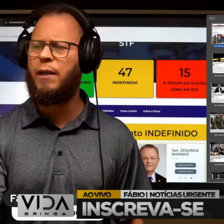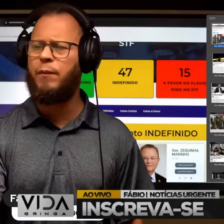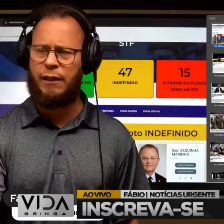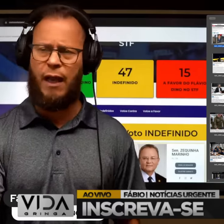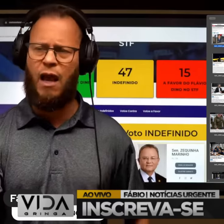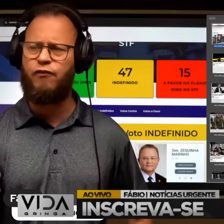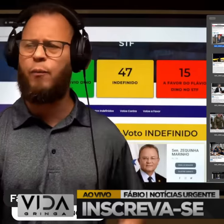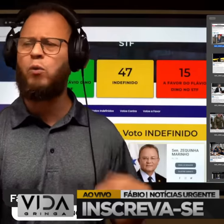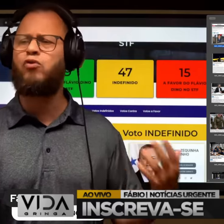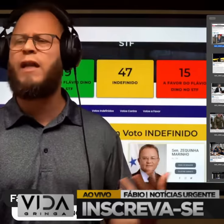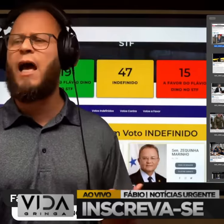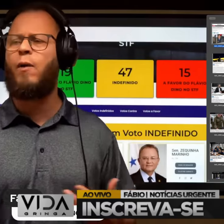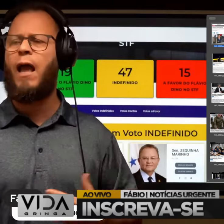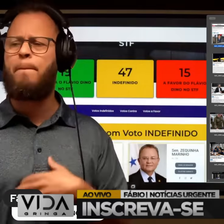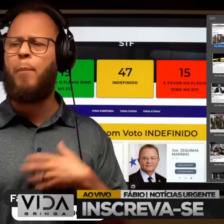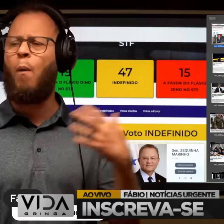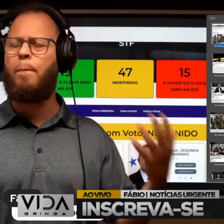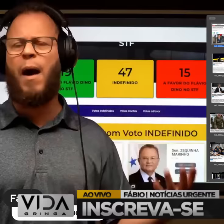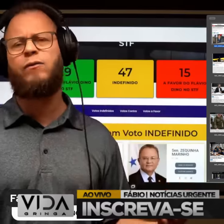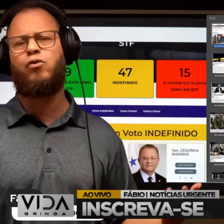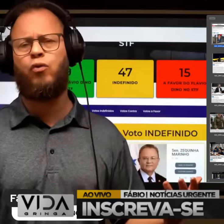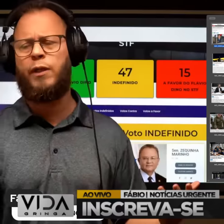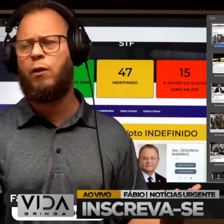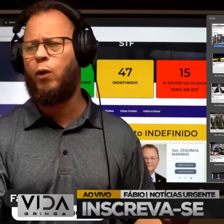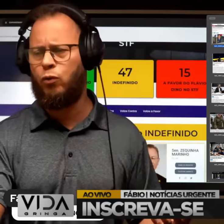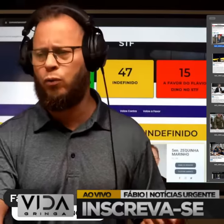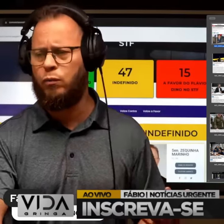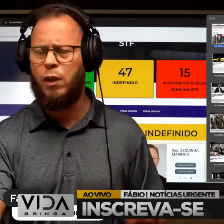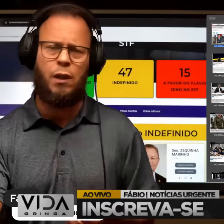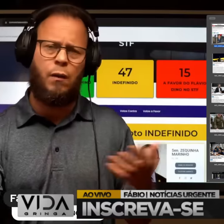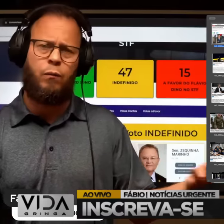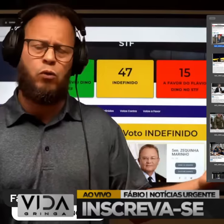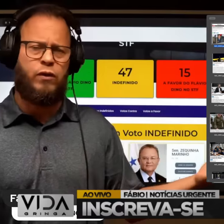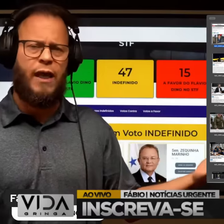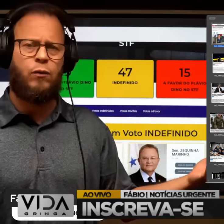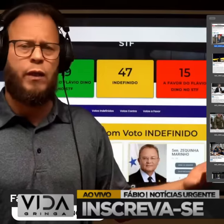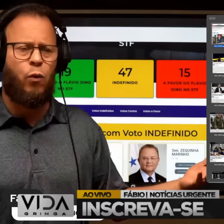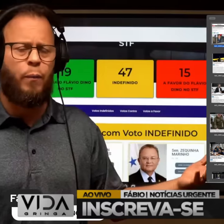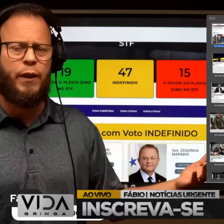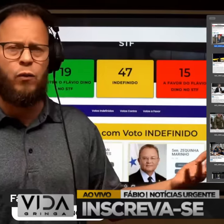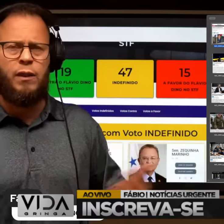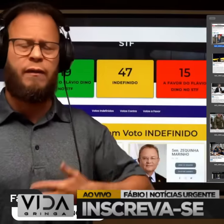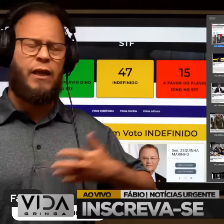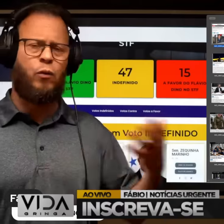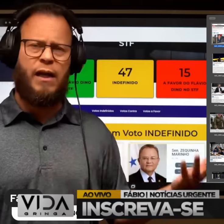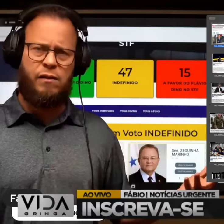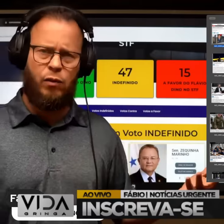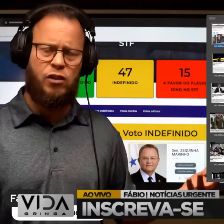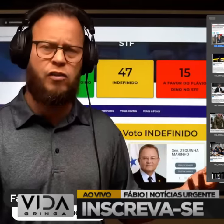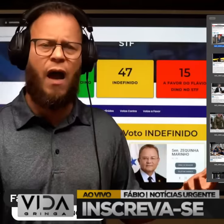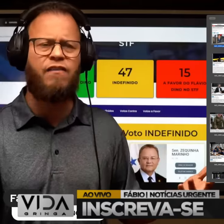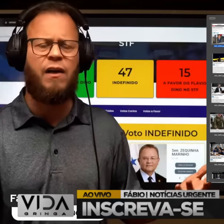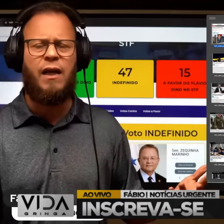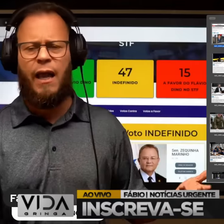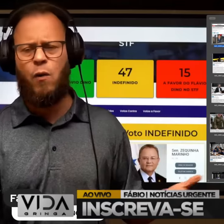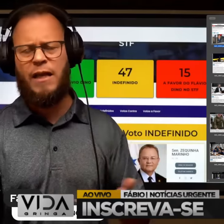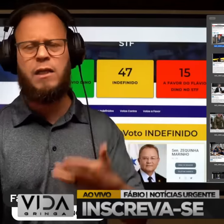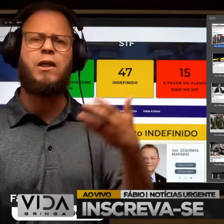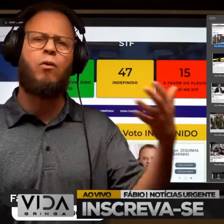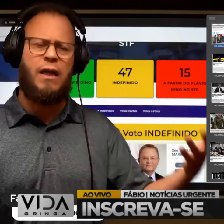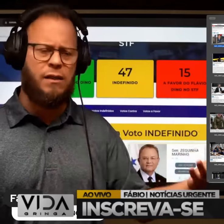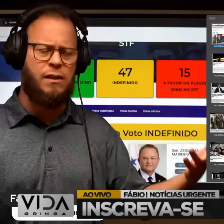CPI, na DF, Bolsonaro é poupado sobre 8 do 1. O Bolsonaro não tem culpa nenhuma, nem no Brasil ele estava. É